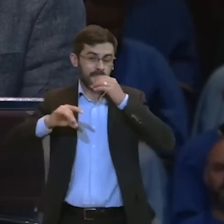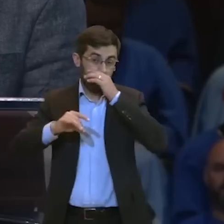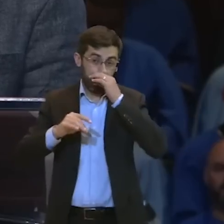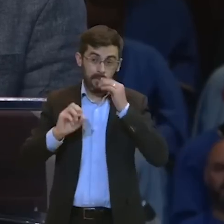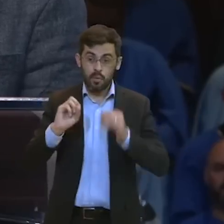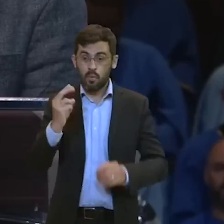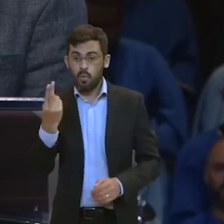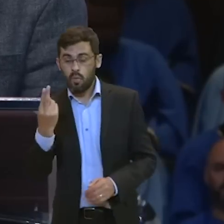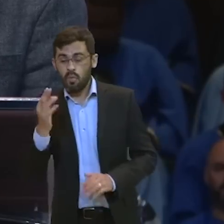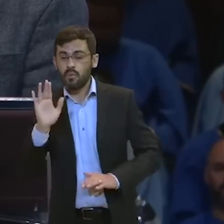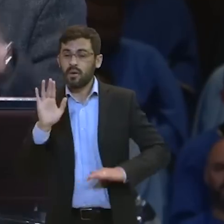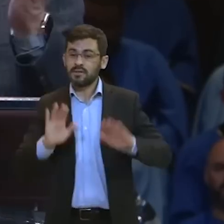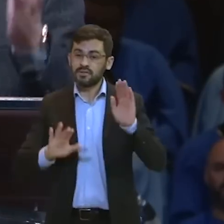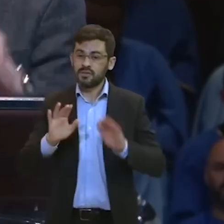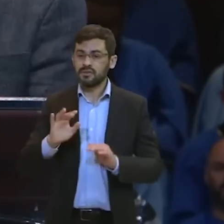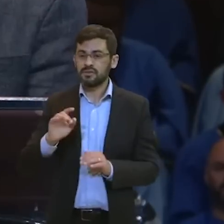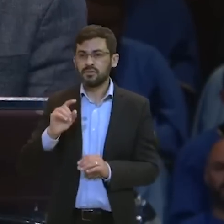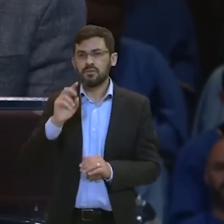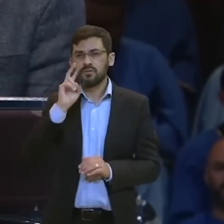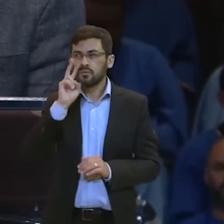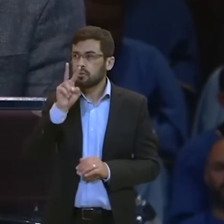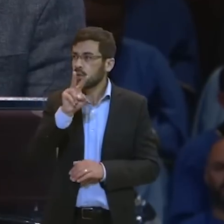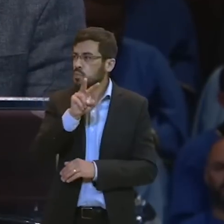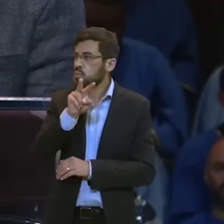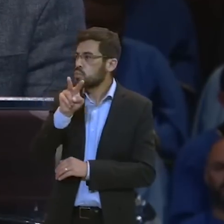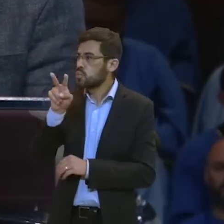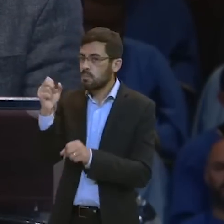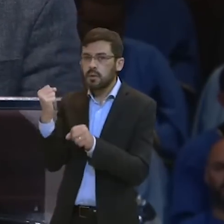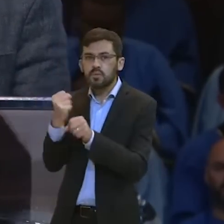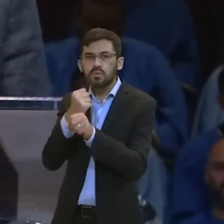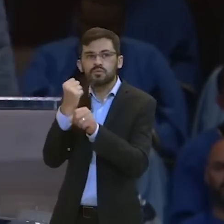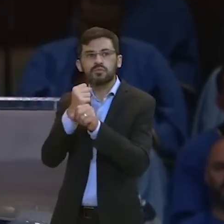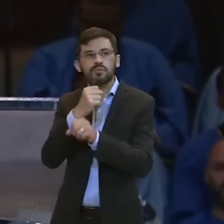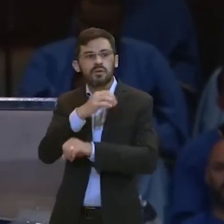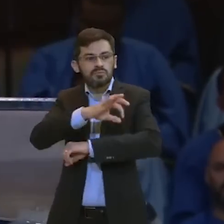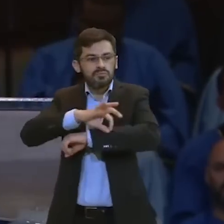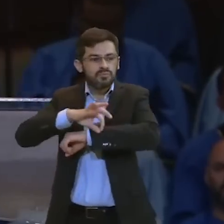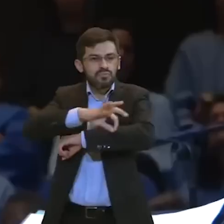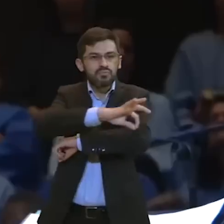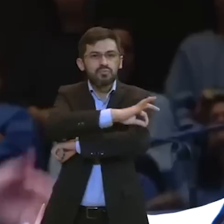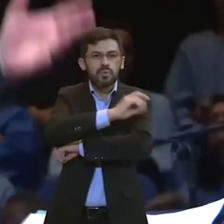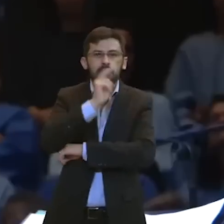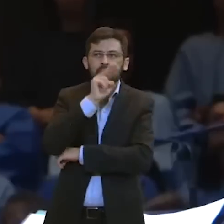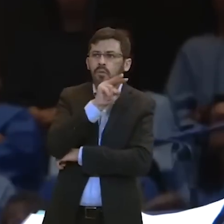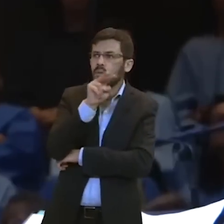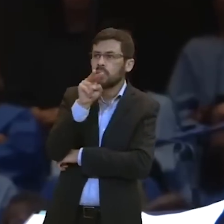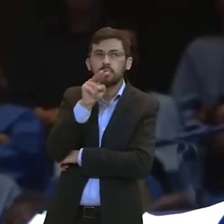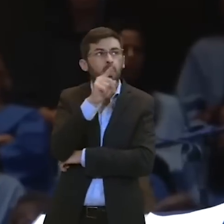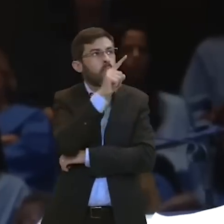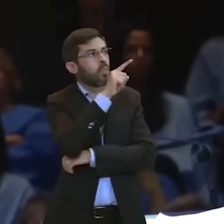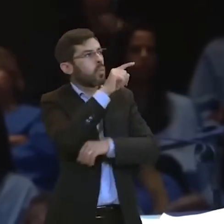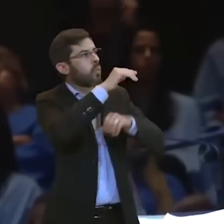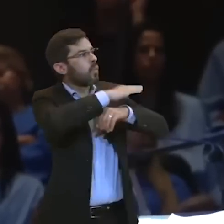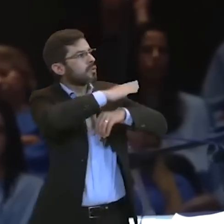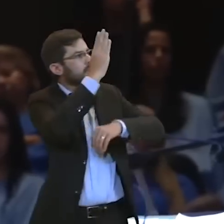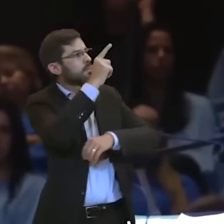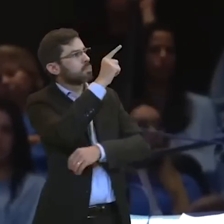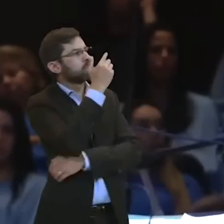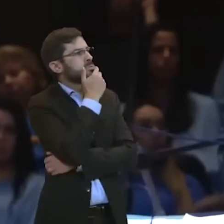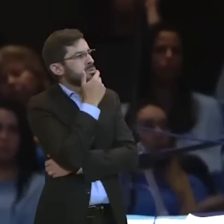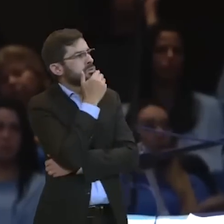como quem vai ver uma obra de arquitetura. A gente olha para essas janelas e diz: que